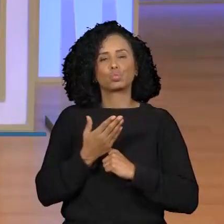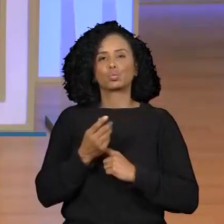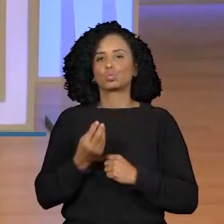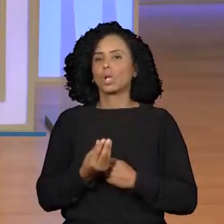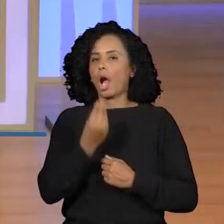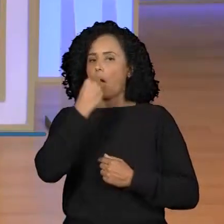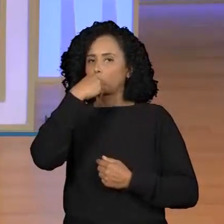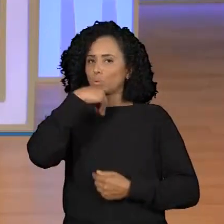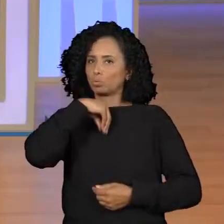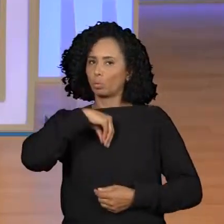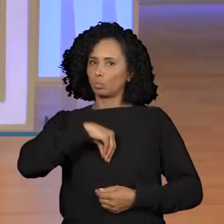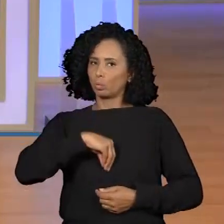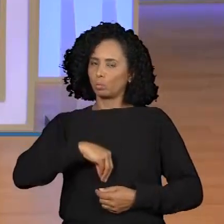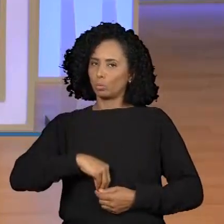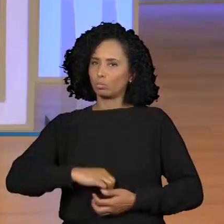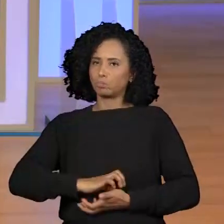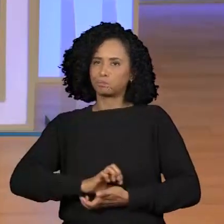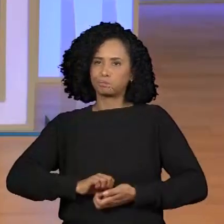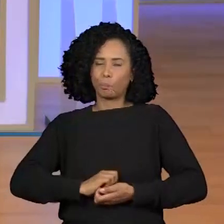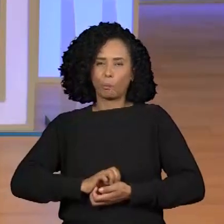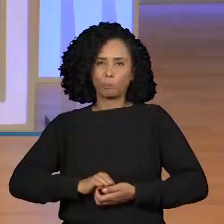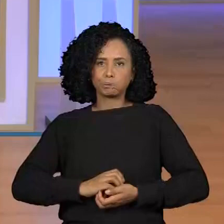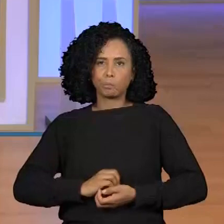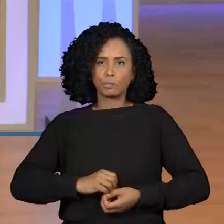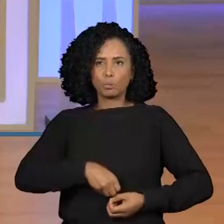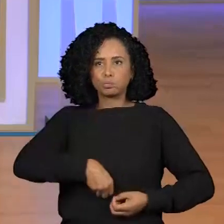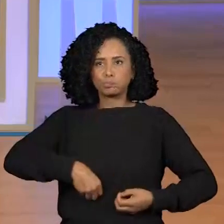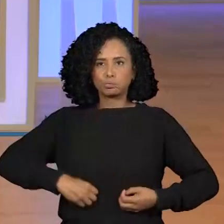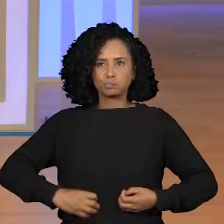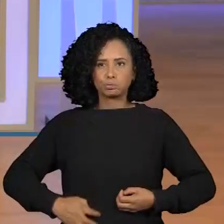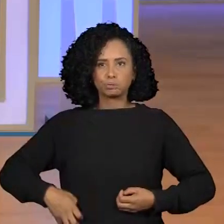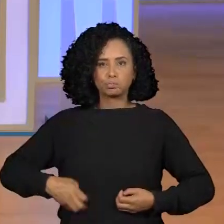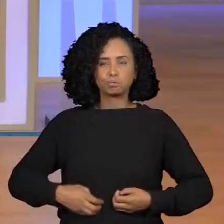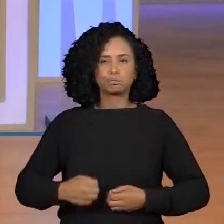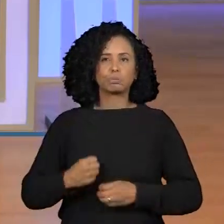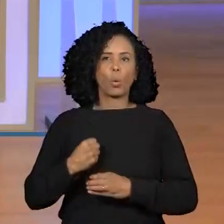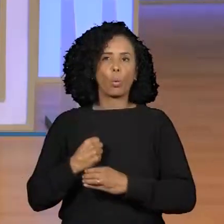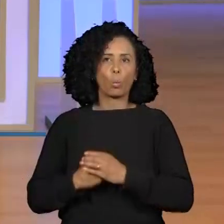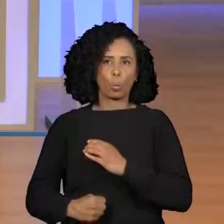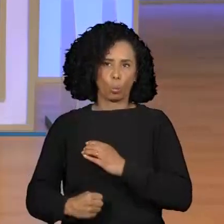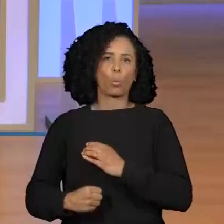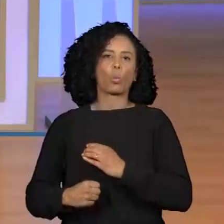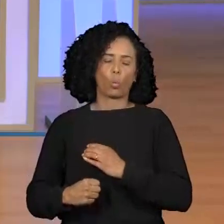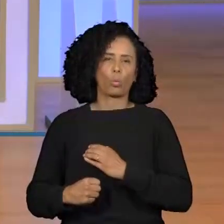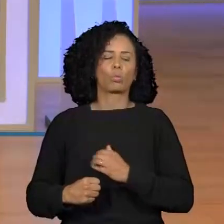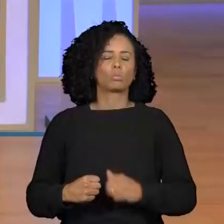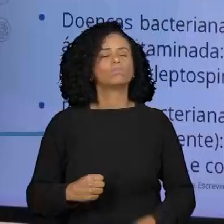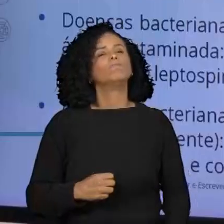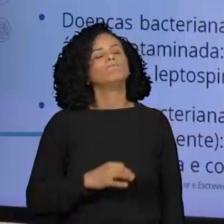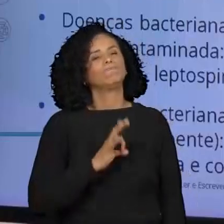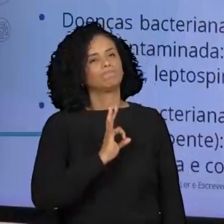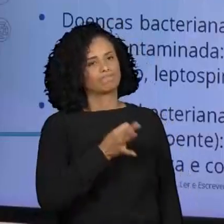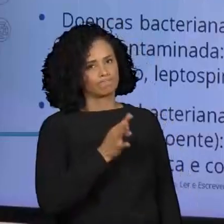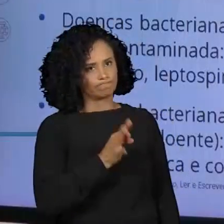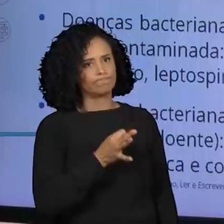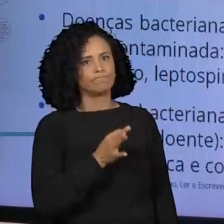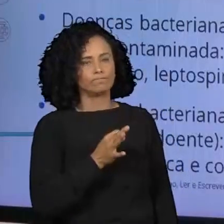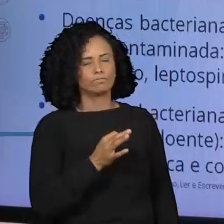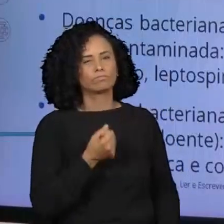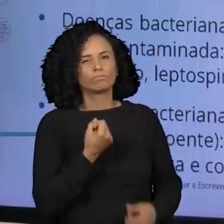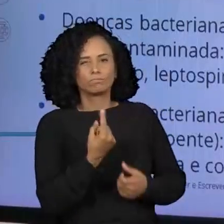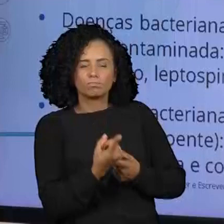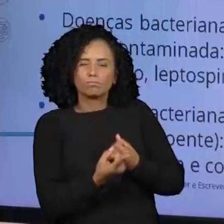formação das fezes. Então, por isso é importante a presença de bactérias. Por isso que, de vez em quando, a